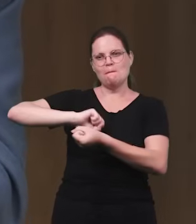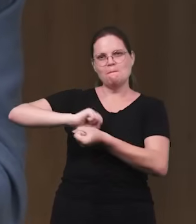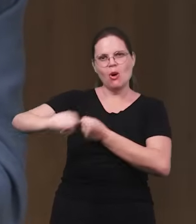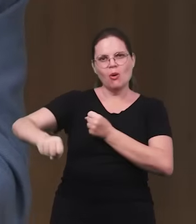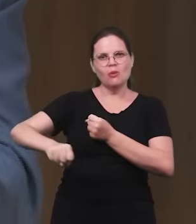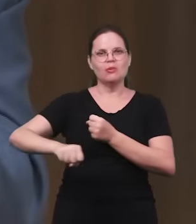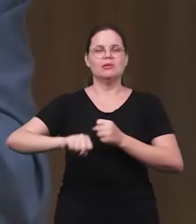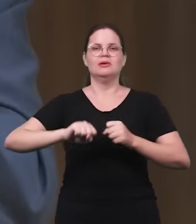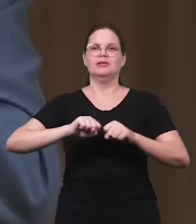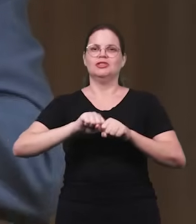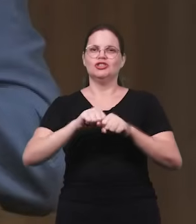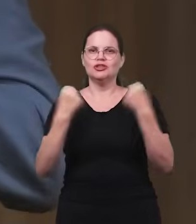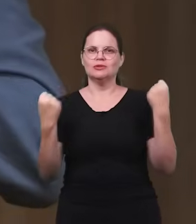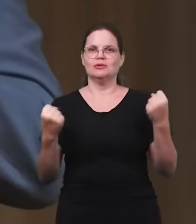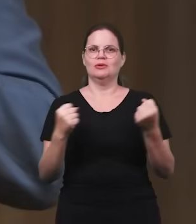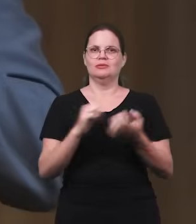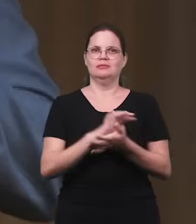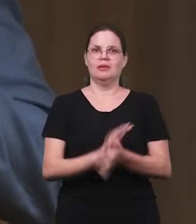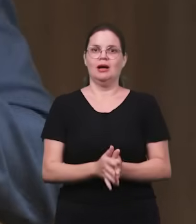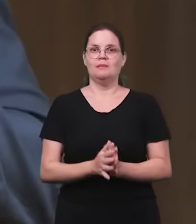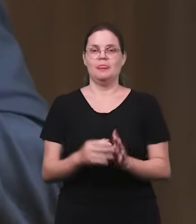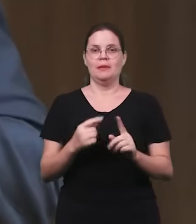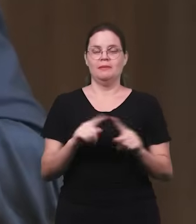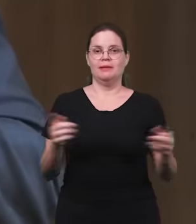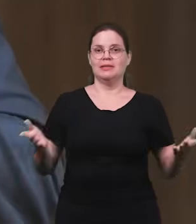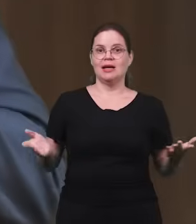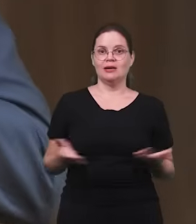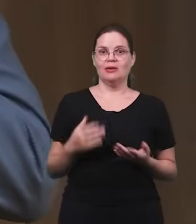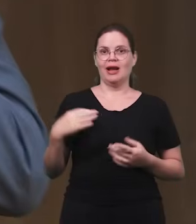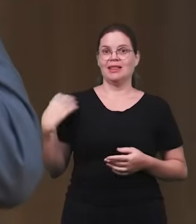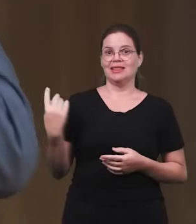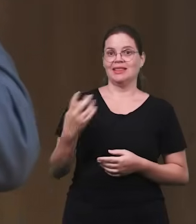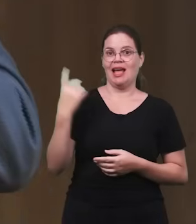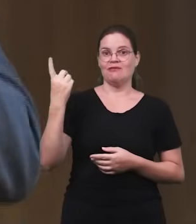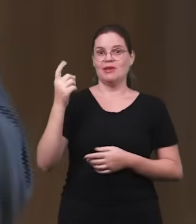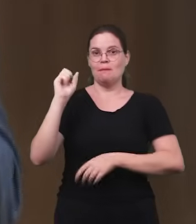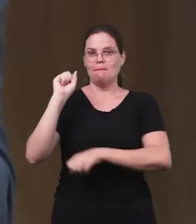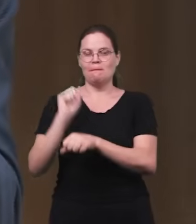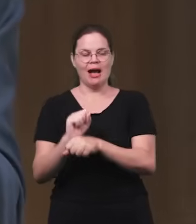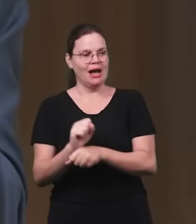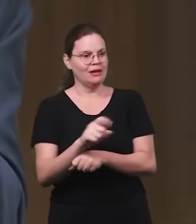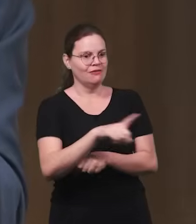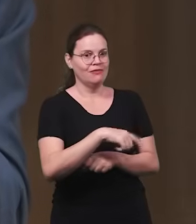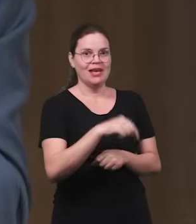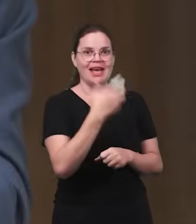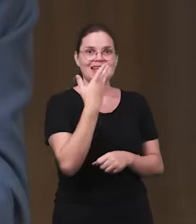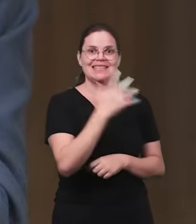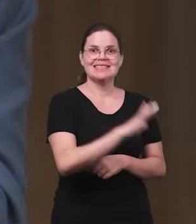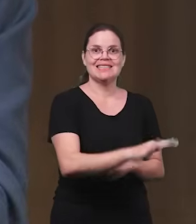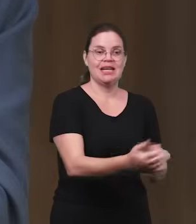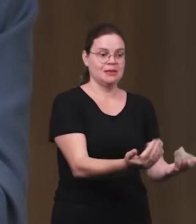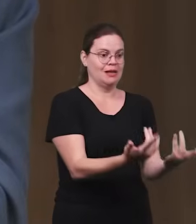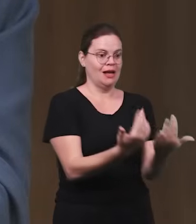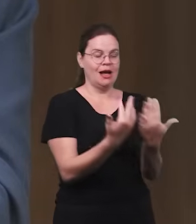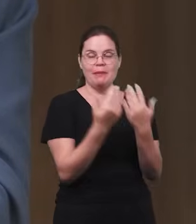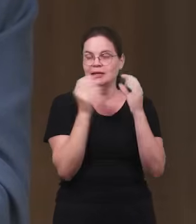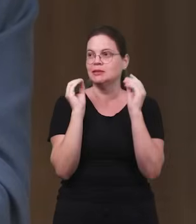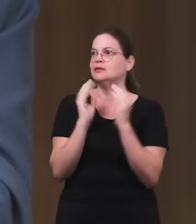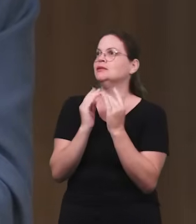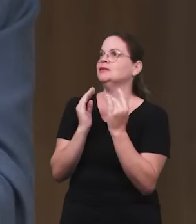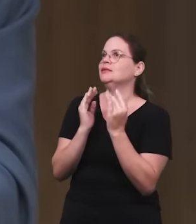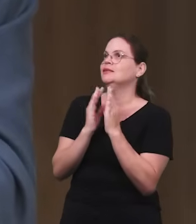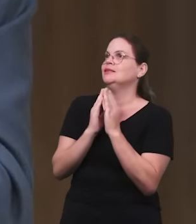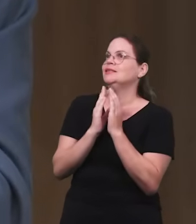né? Onde Davi vai contar suas histórias para a gente. Elas deviam ficar ali nem piscando, mas mostrando como